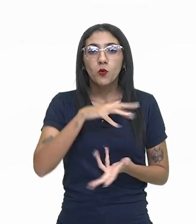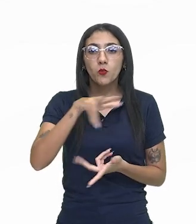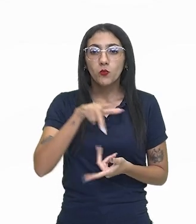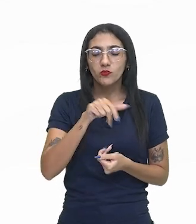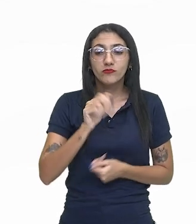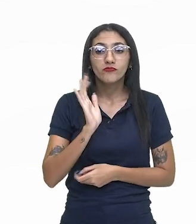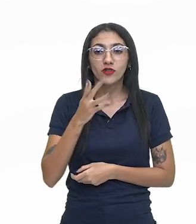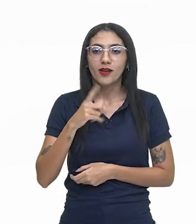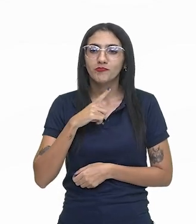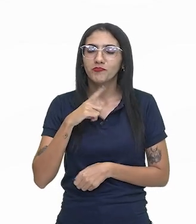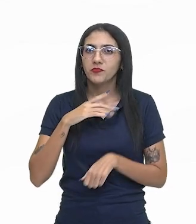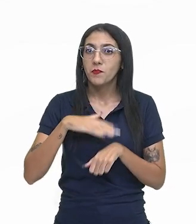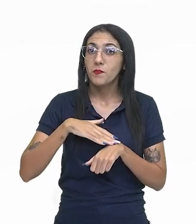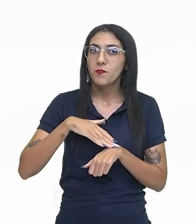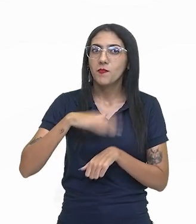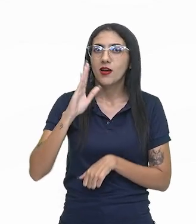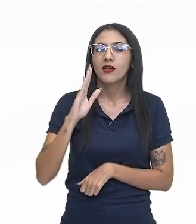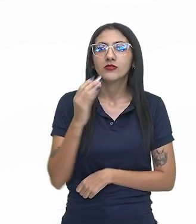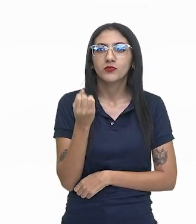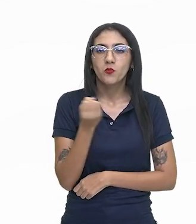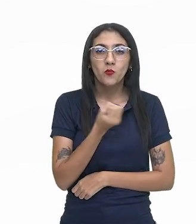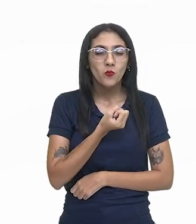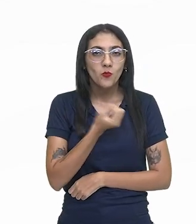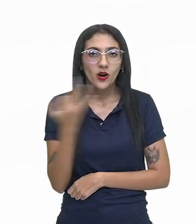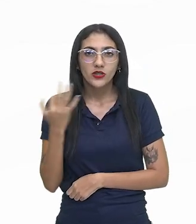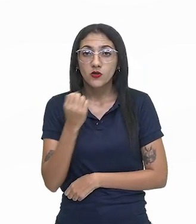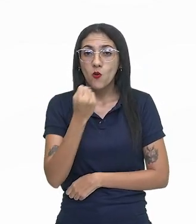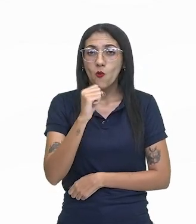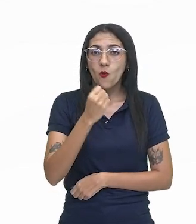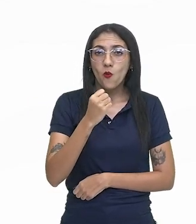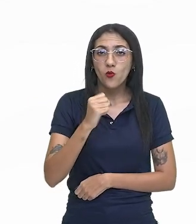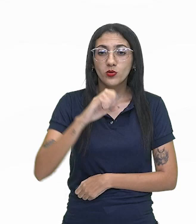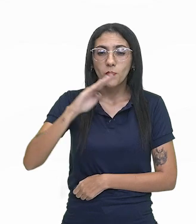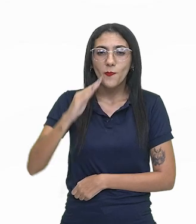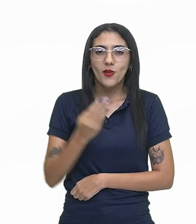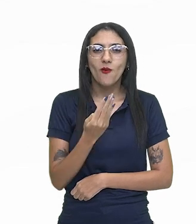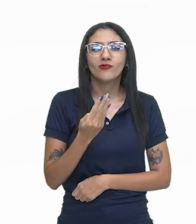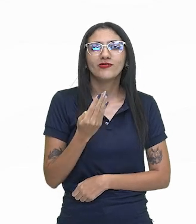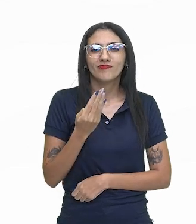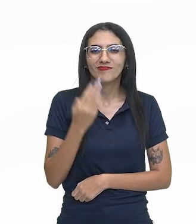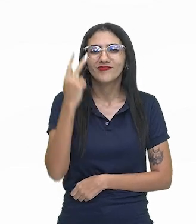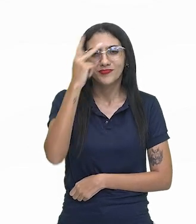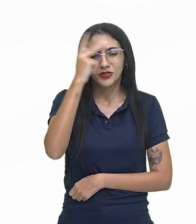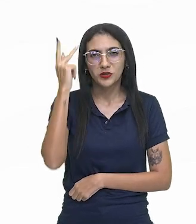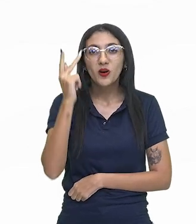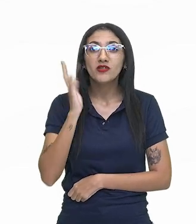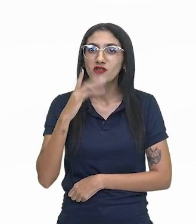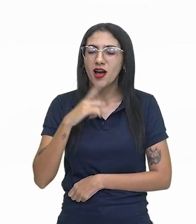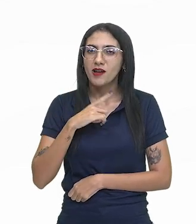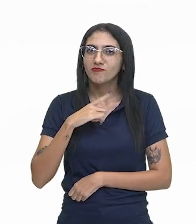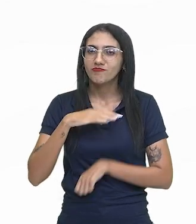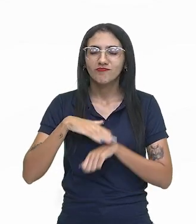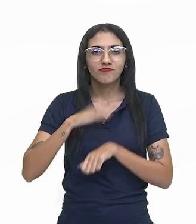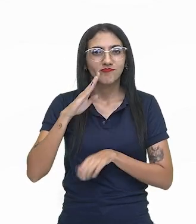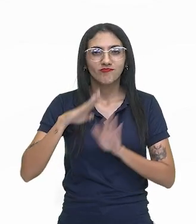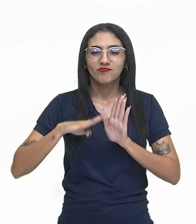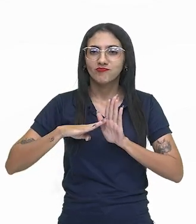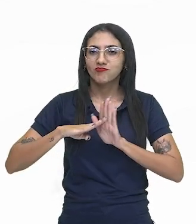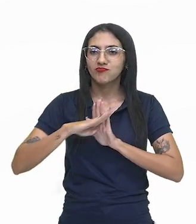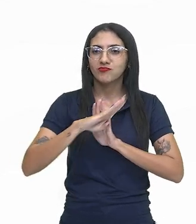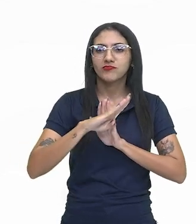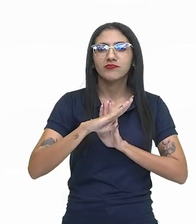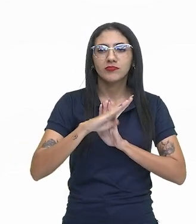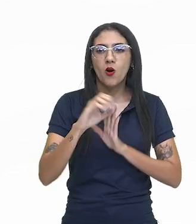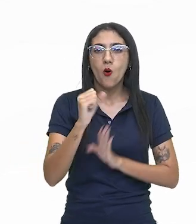já passou da quantidade de 8 bilhões de pessoas. Esse número já está subindo, né? Já está em torno